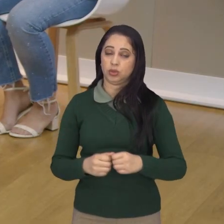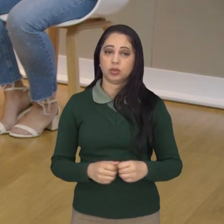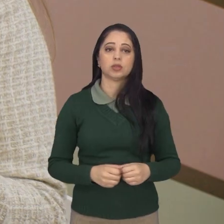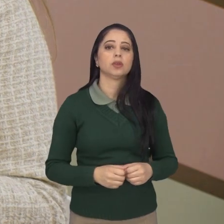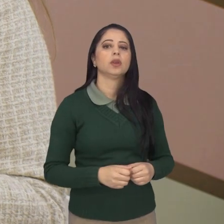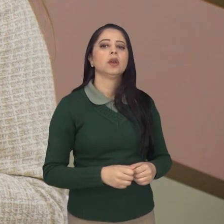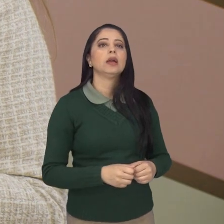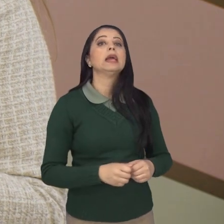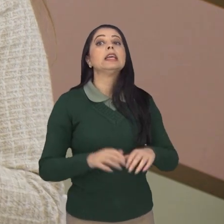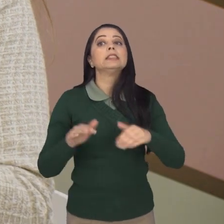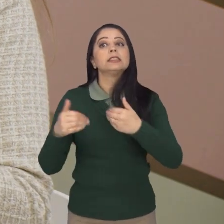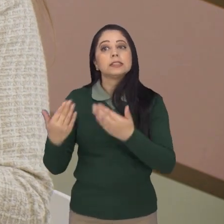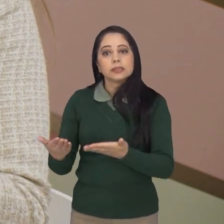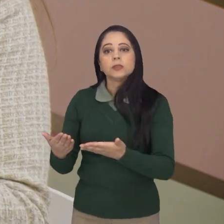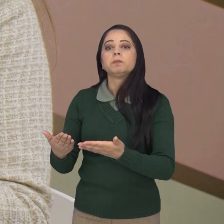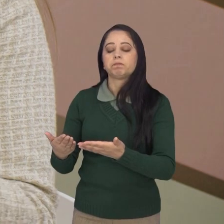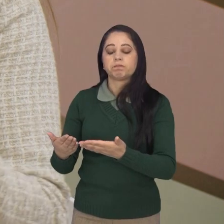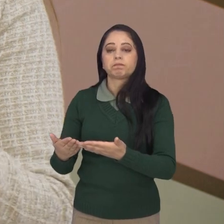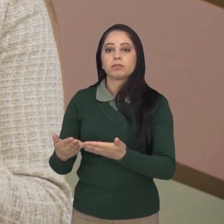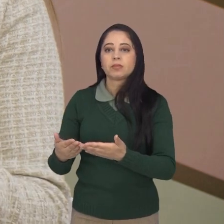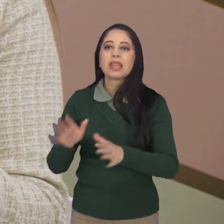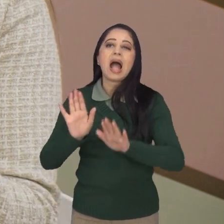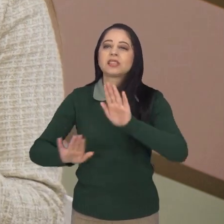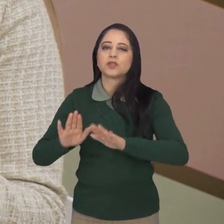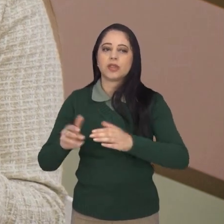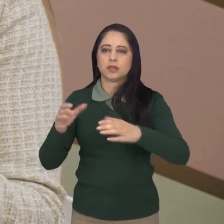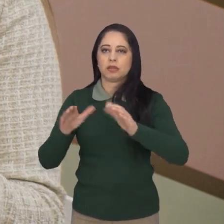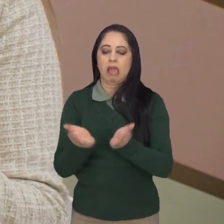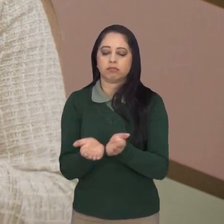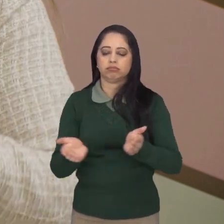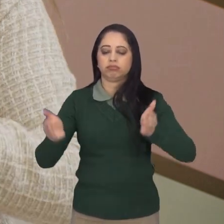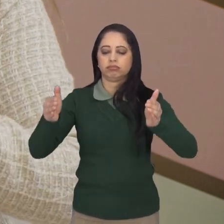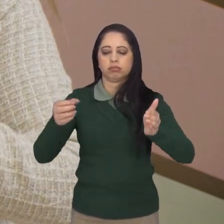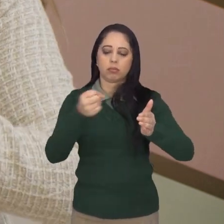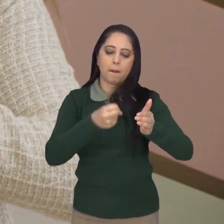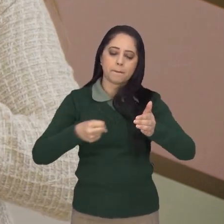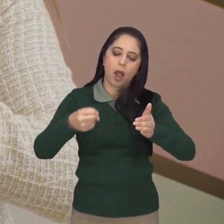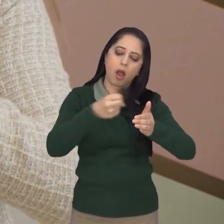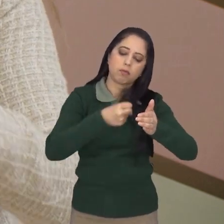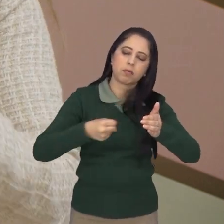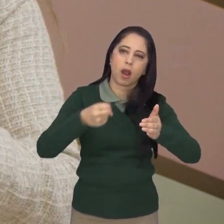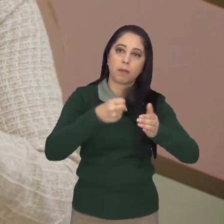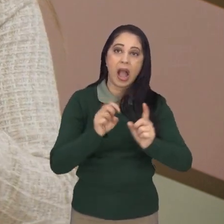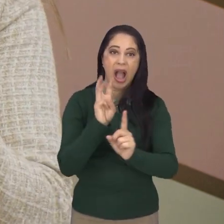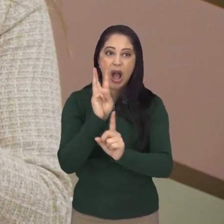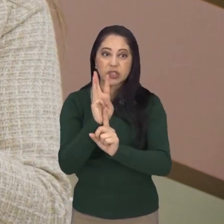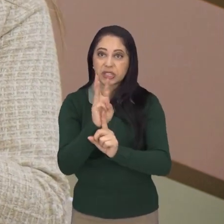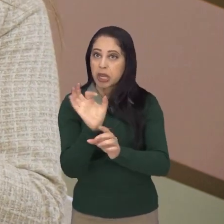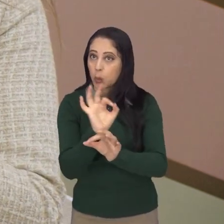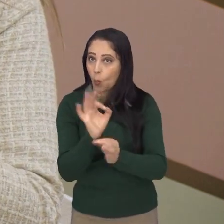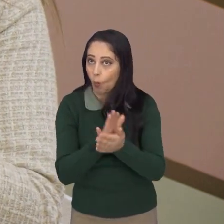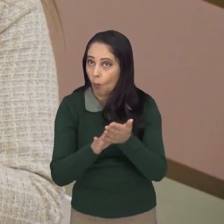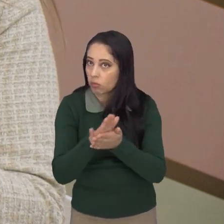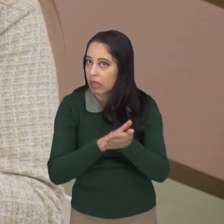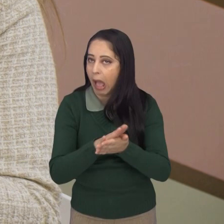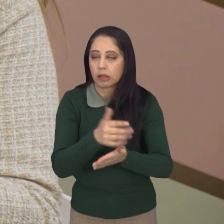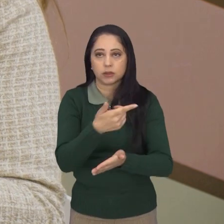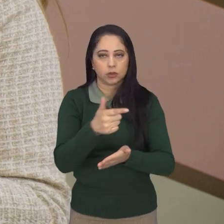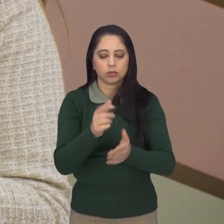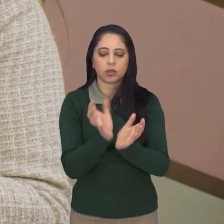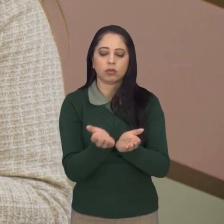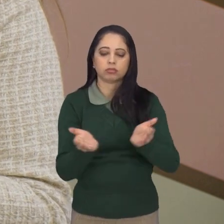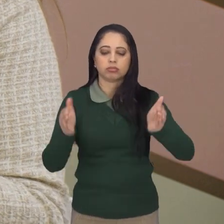isso, a contaminação cruzada? Às vezes você está preparando ali um alimento sem o trigo, sem as farinhas que ela